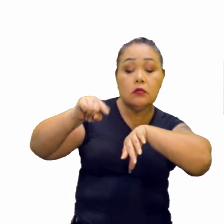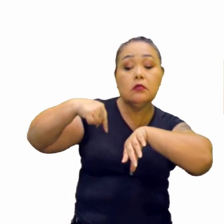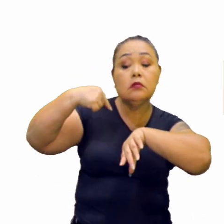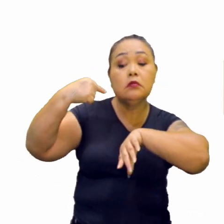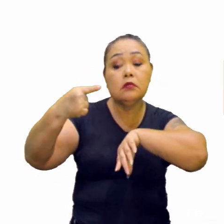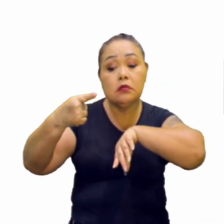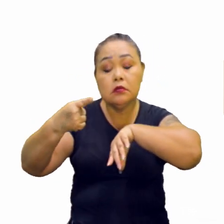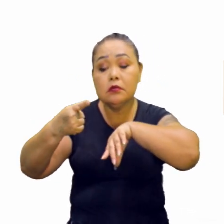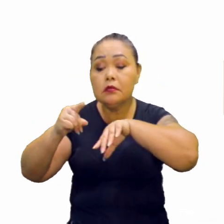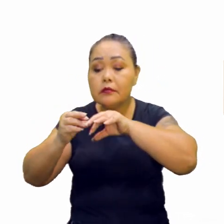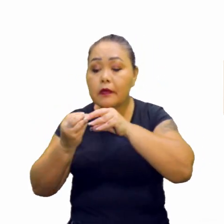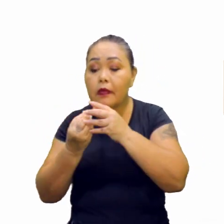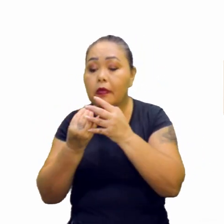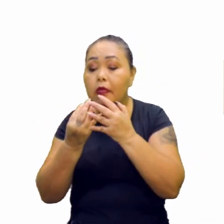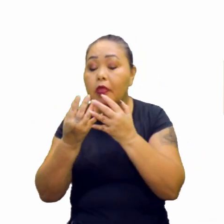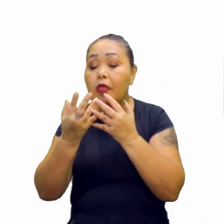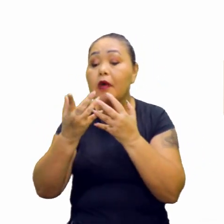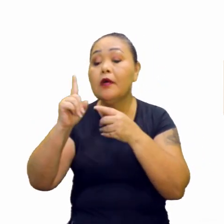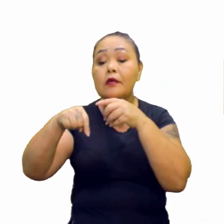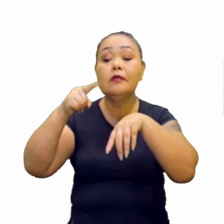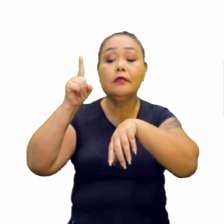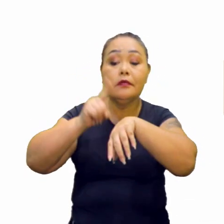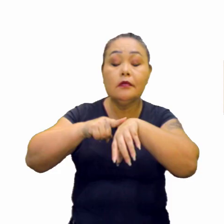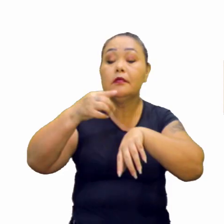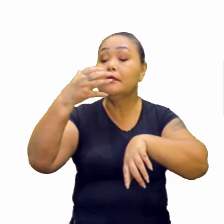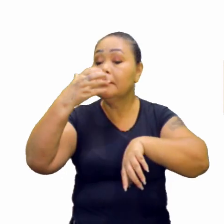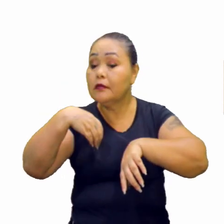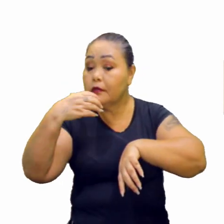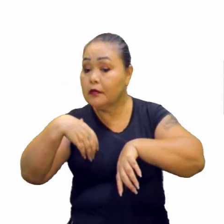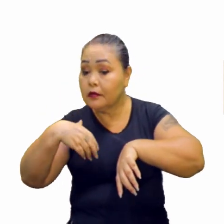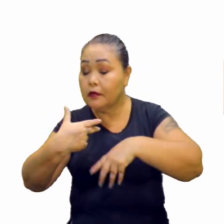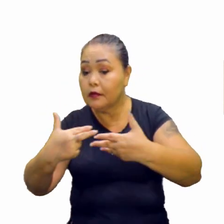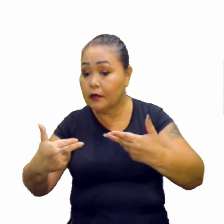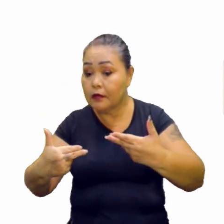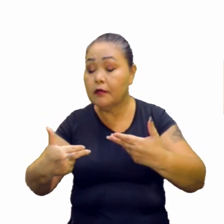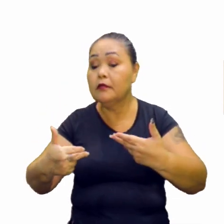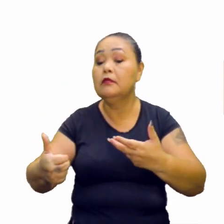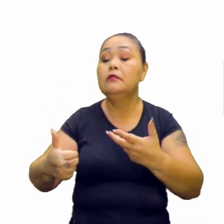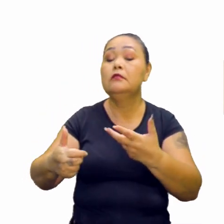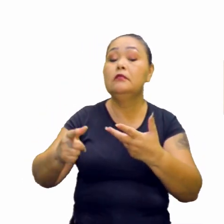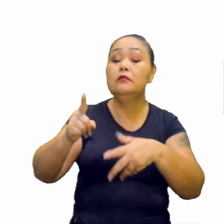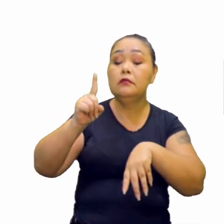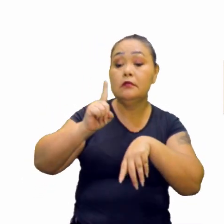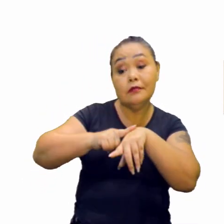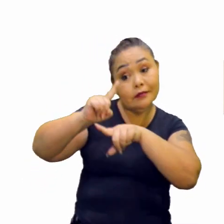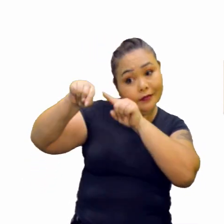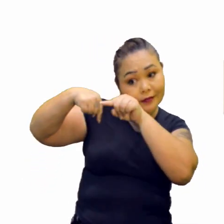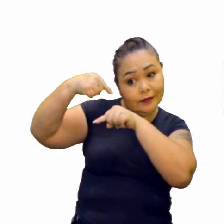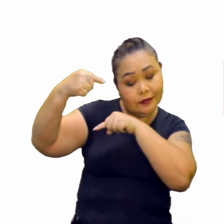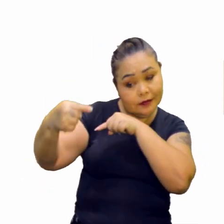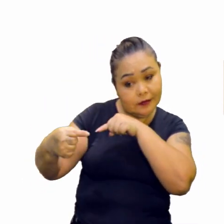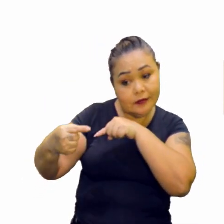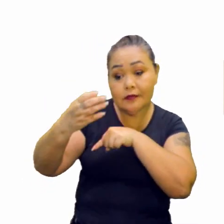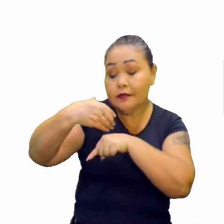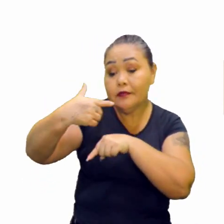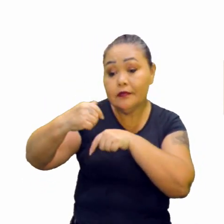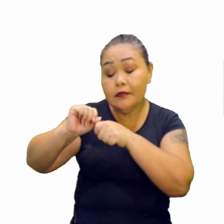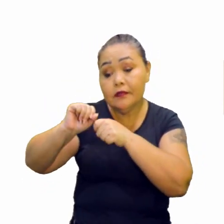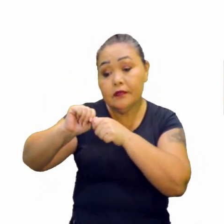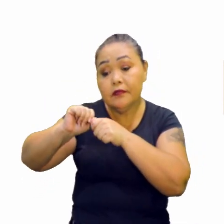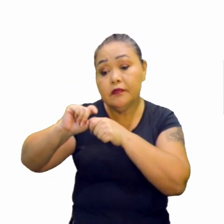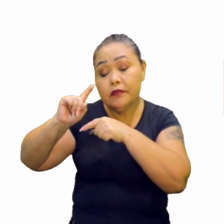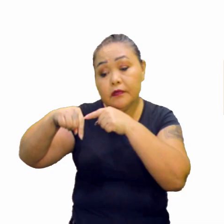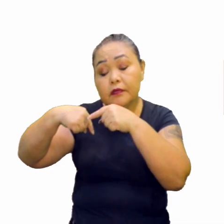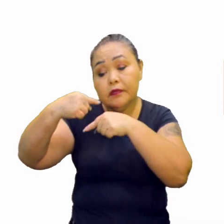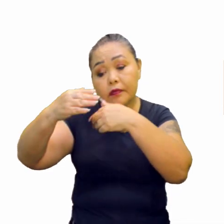reprodução, frutificação, que é a pega, e depois da frutificação, desenvolvimento